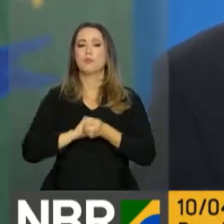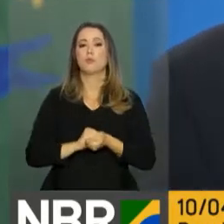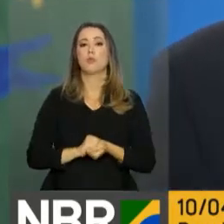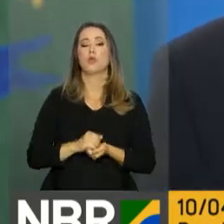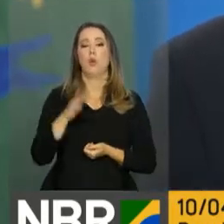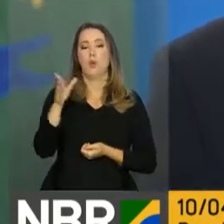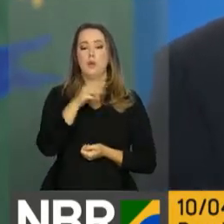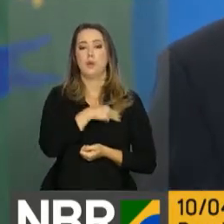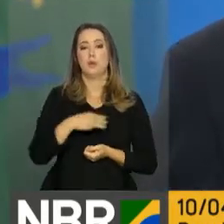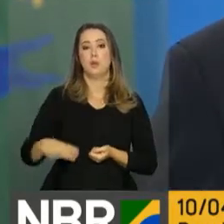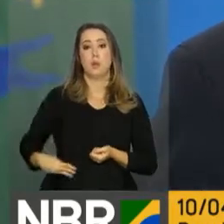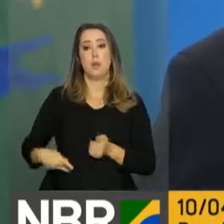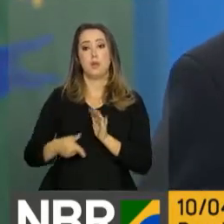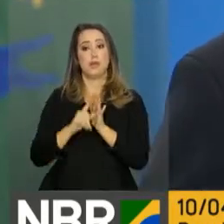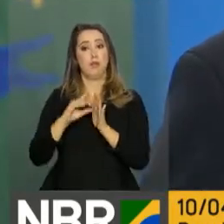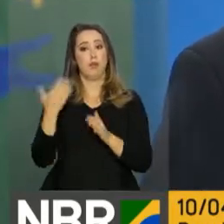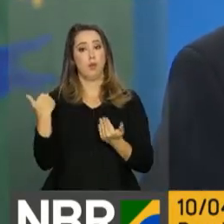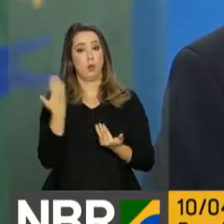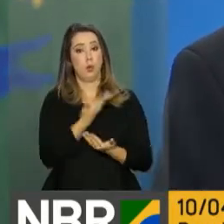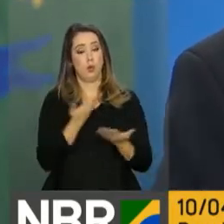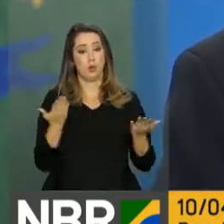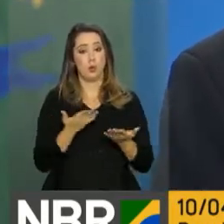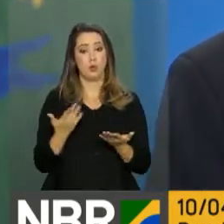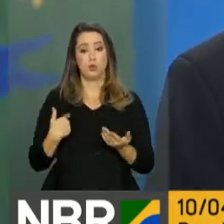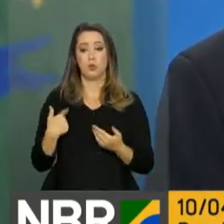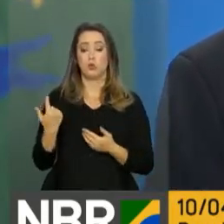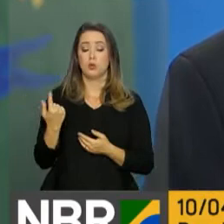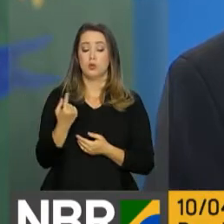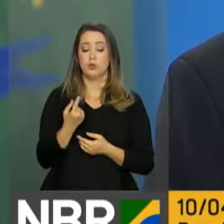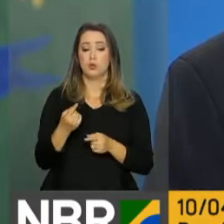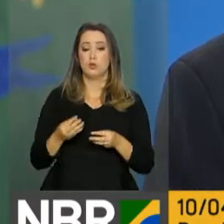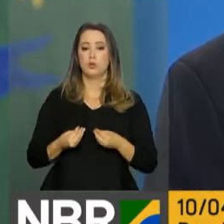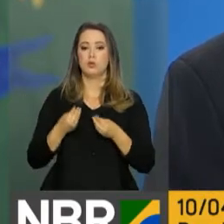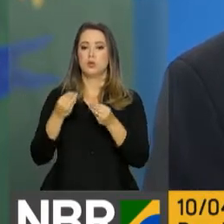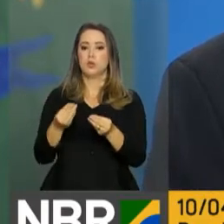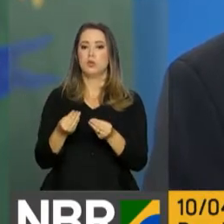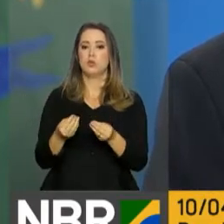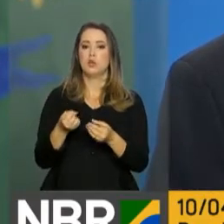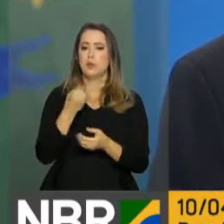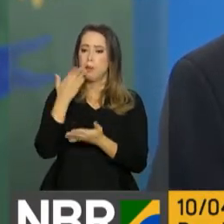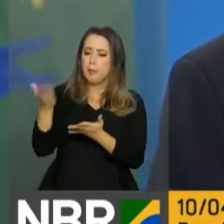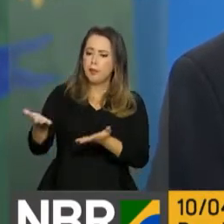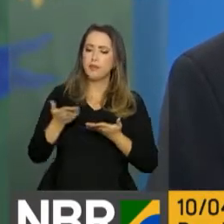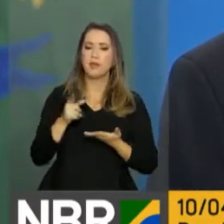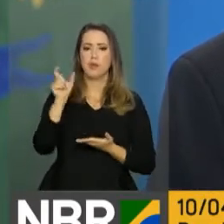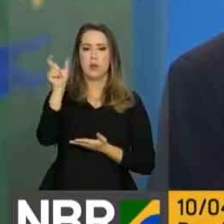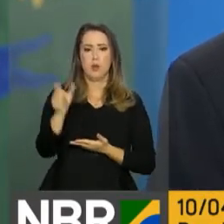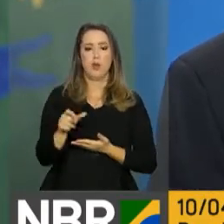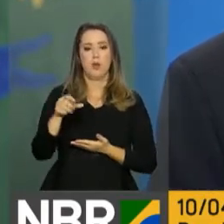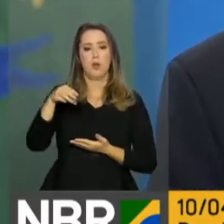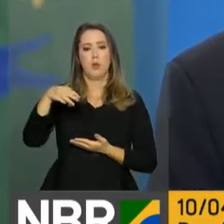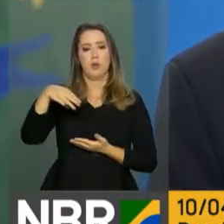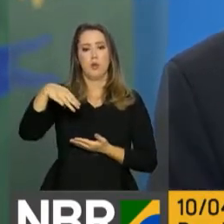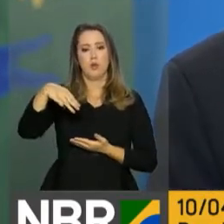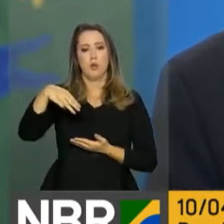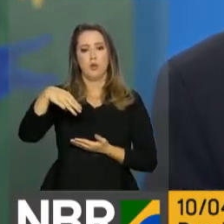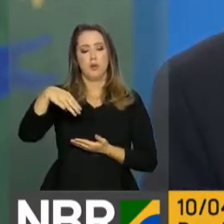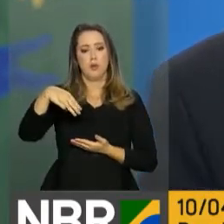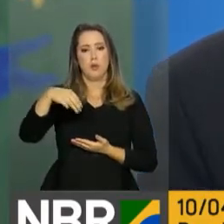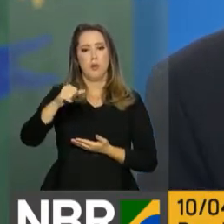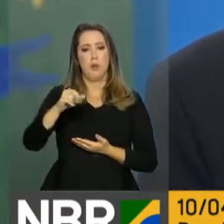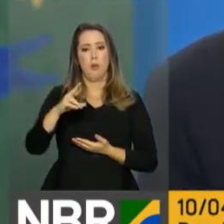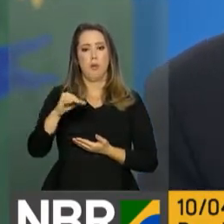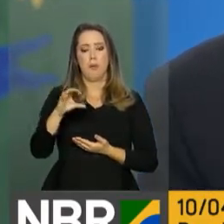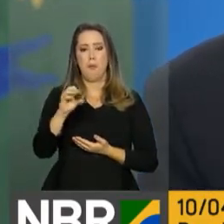Marcos Pereira, nós damos hoje a nossa também saudação ao Marcos Jorge, que ocupou cargos